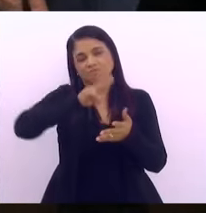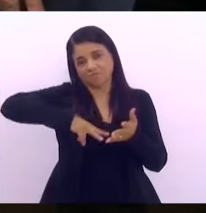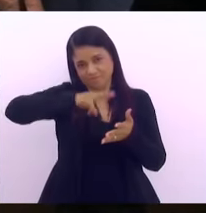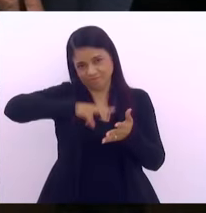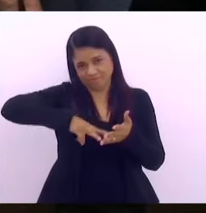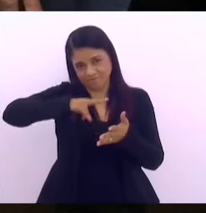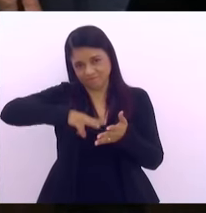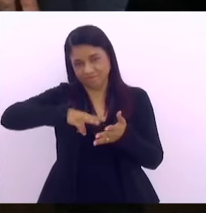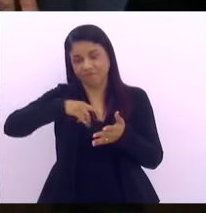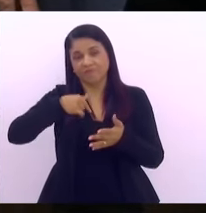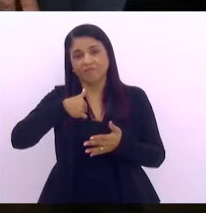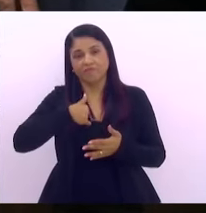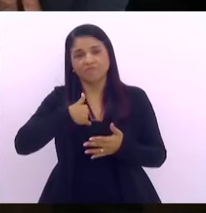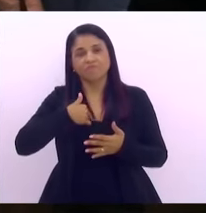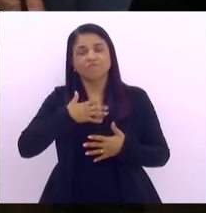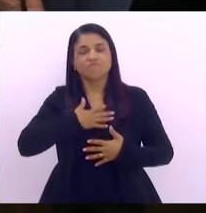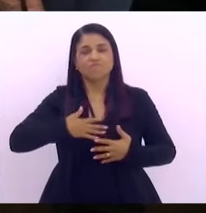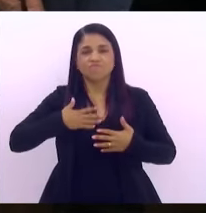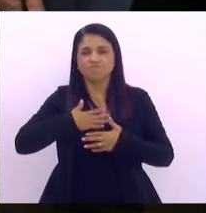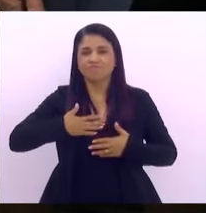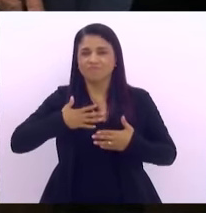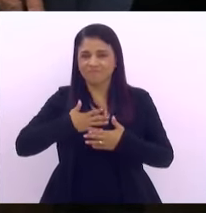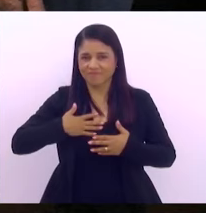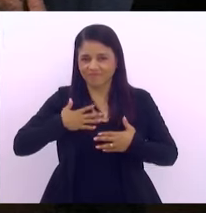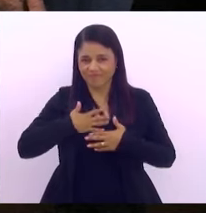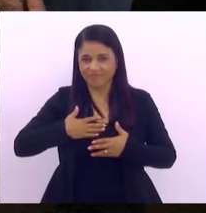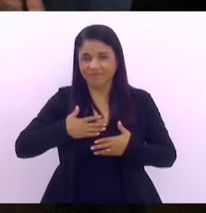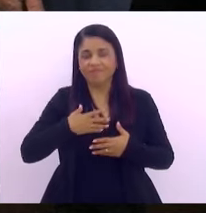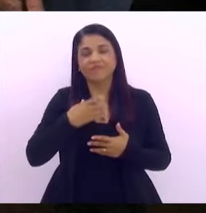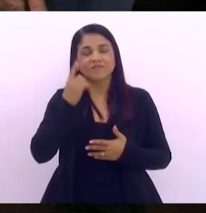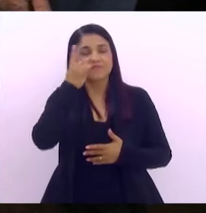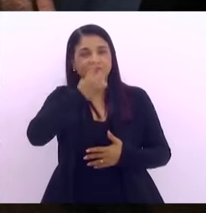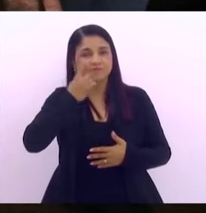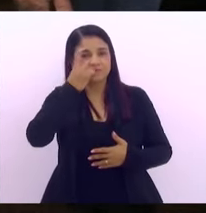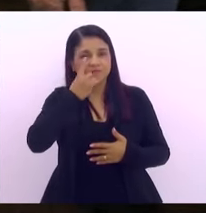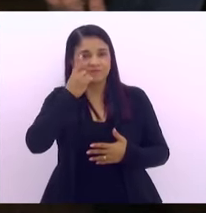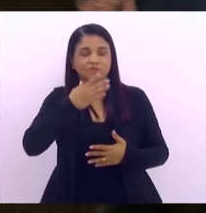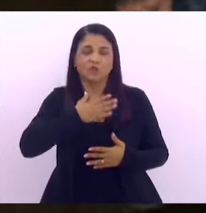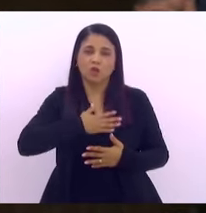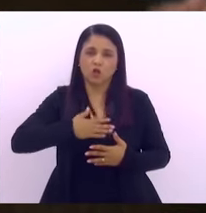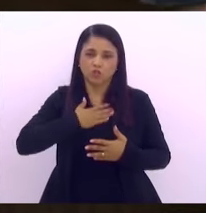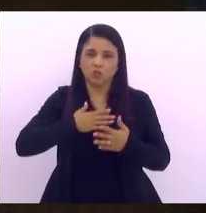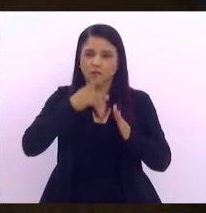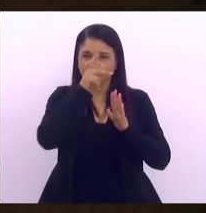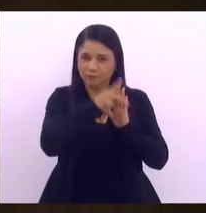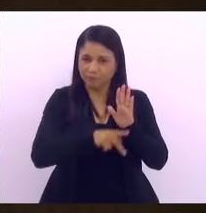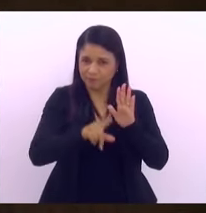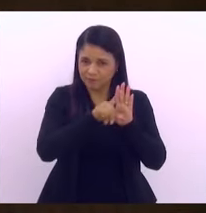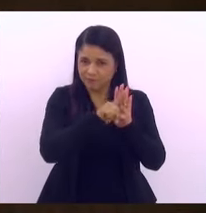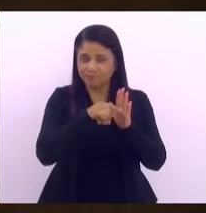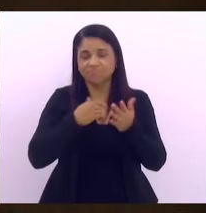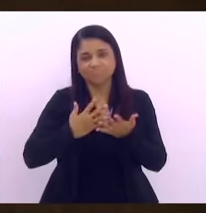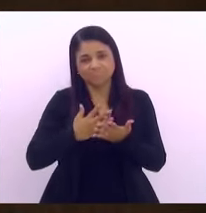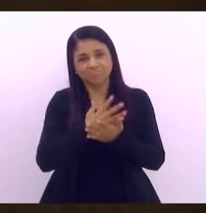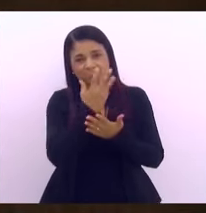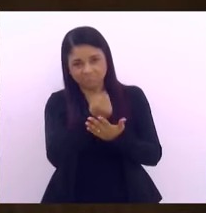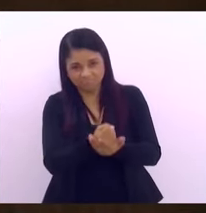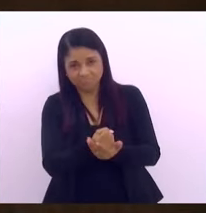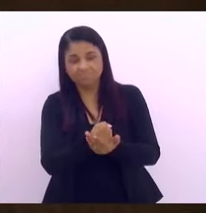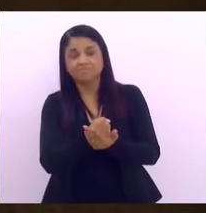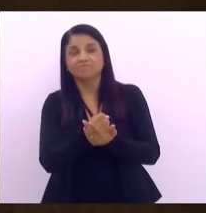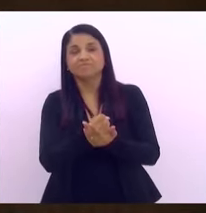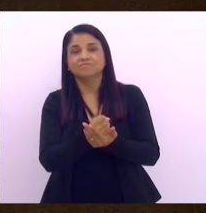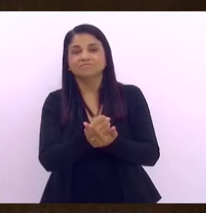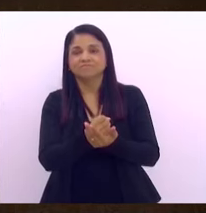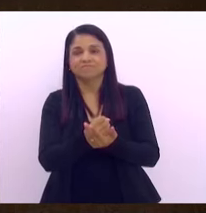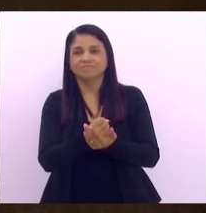Então, eu fico muito contente que os deputados gostaram do projeto e são favoráveis. A